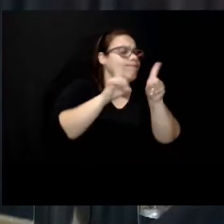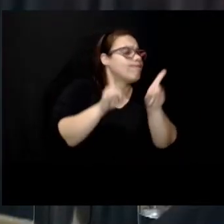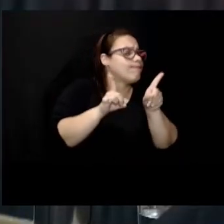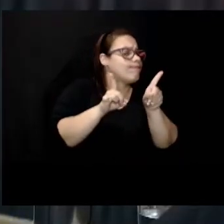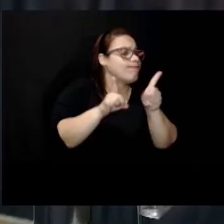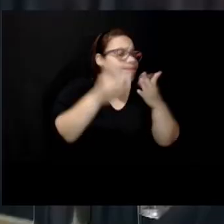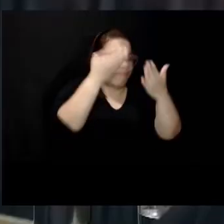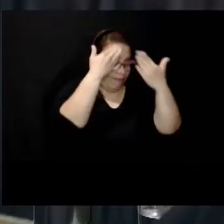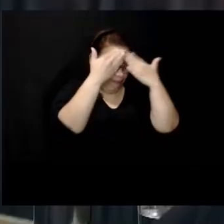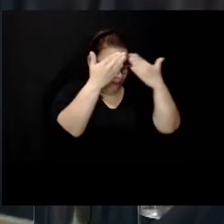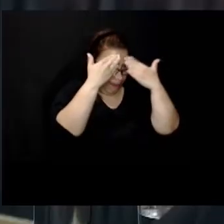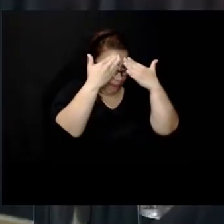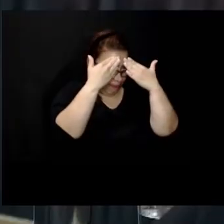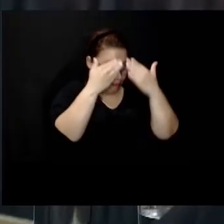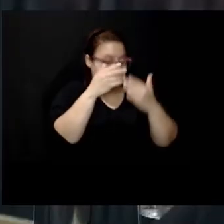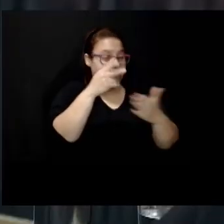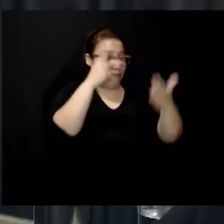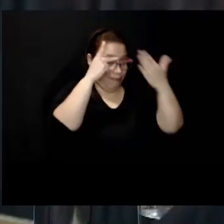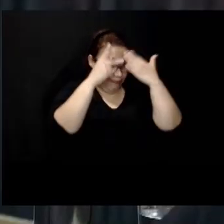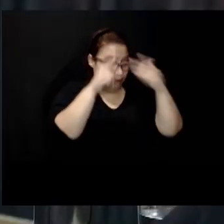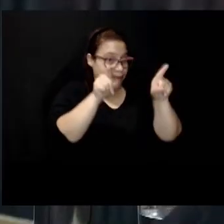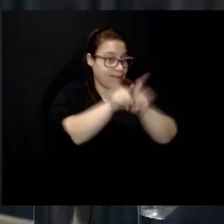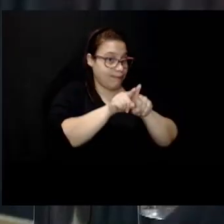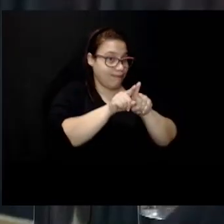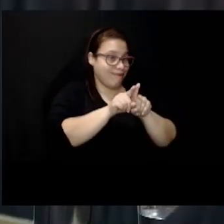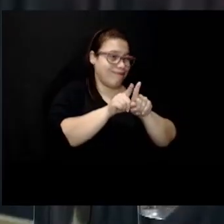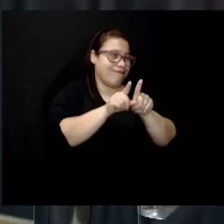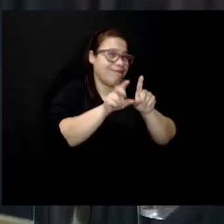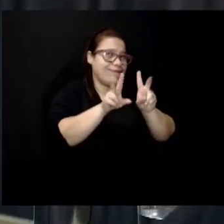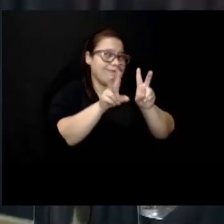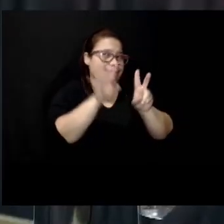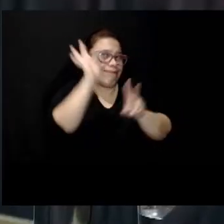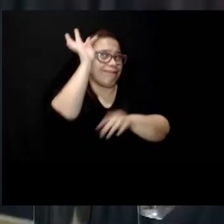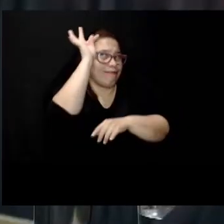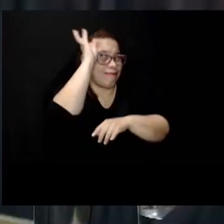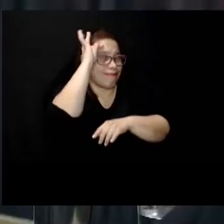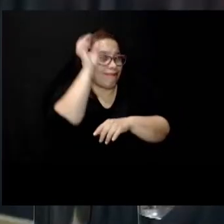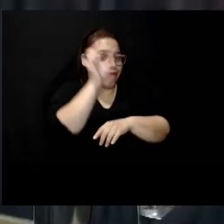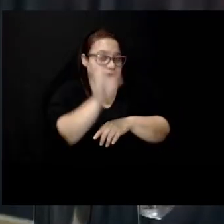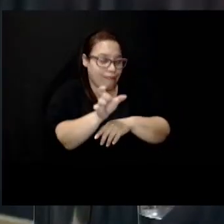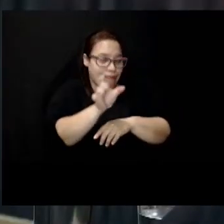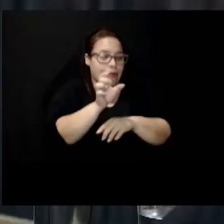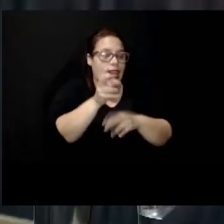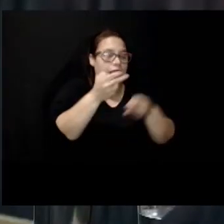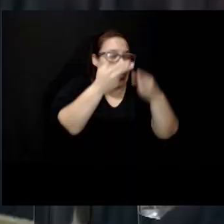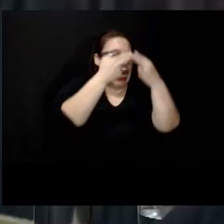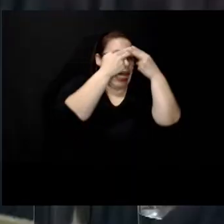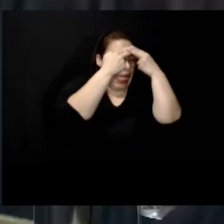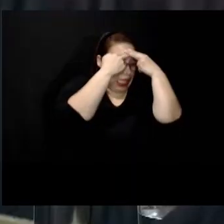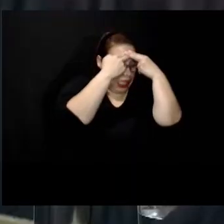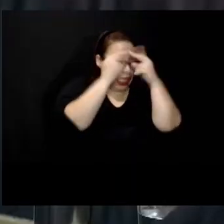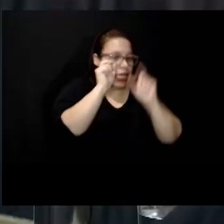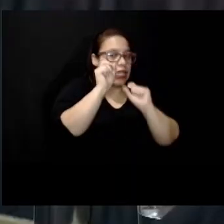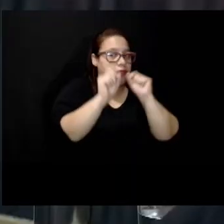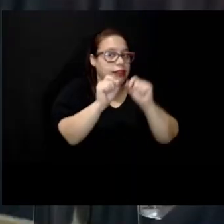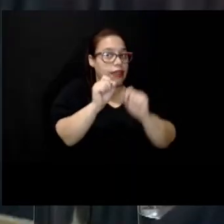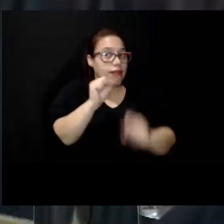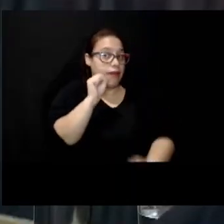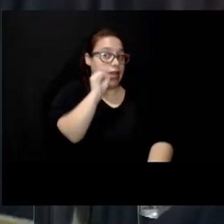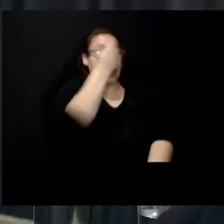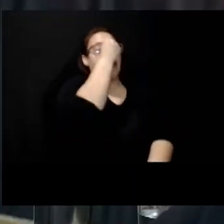e na psiquiatria, tecnicamente, então, a palavra trauma, ela se refere a situações mais graves. Sim.